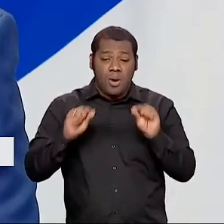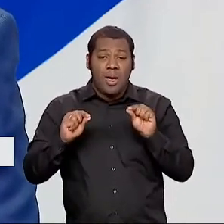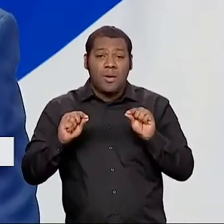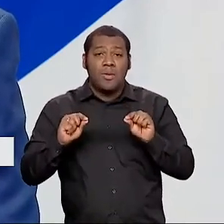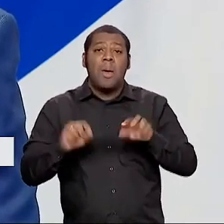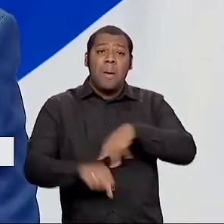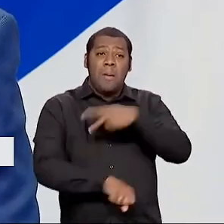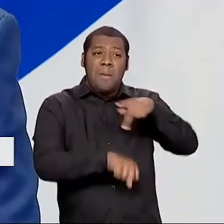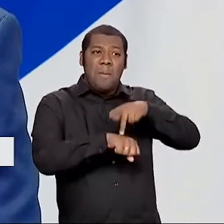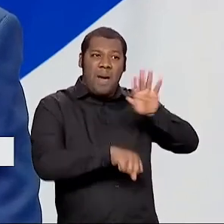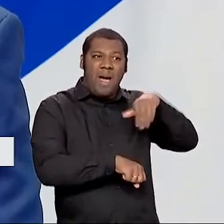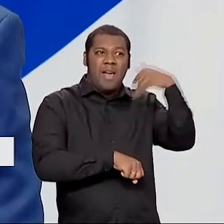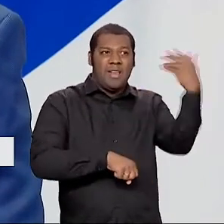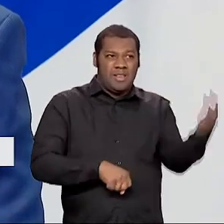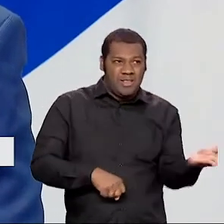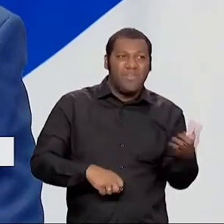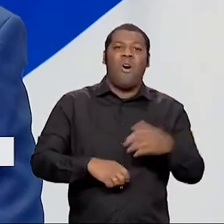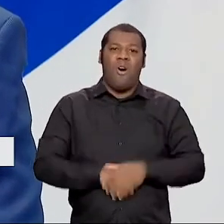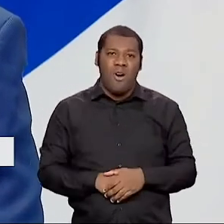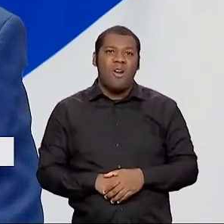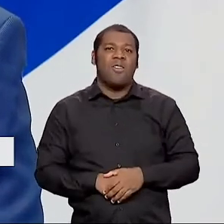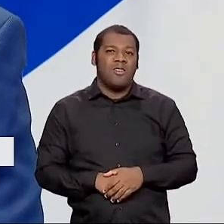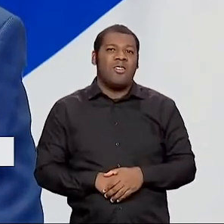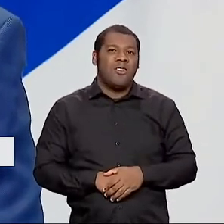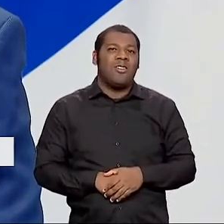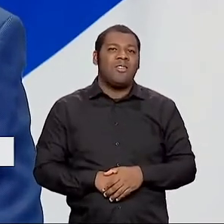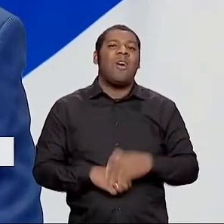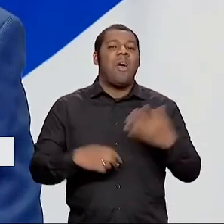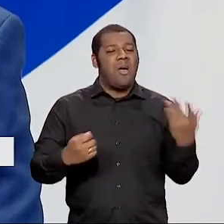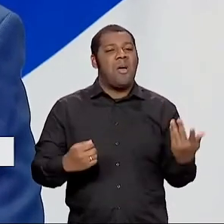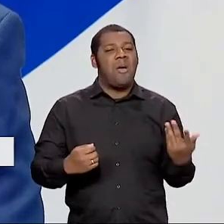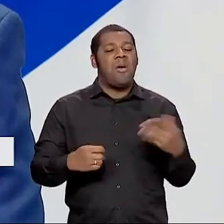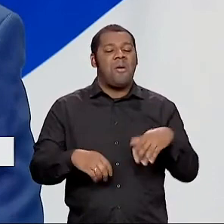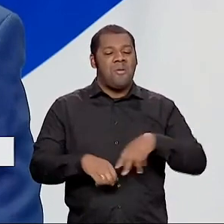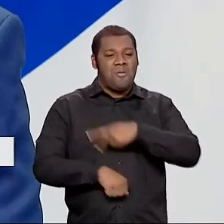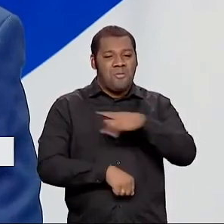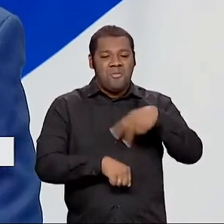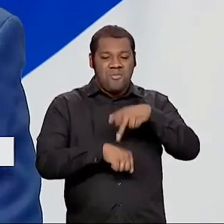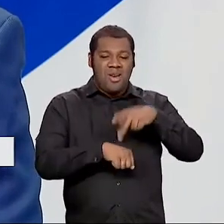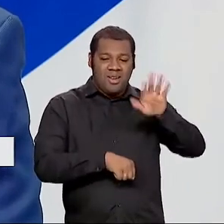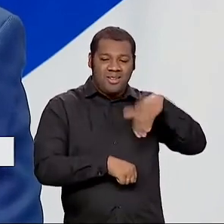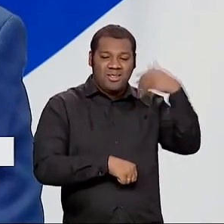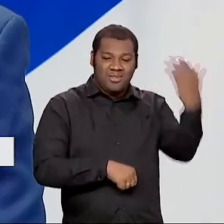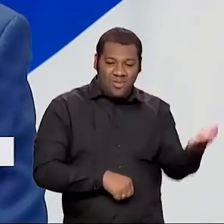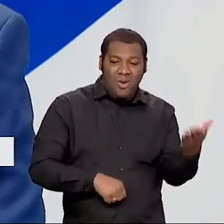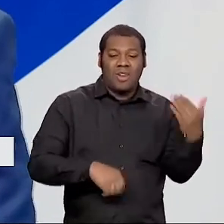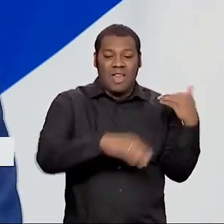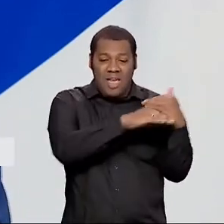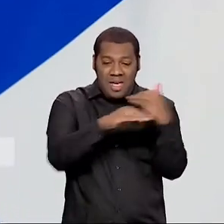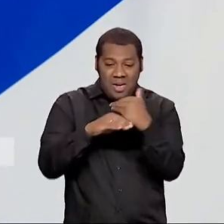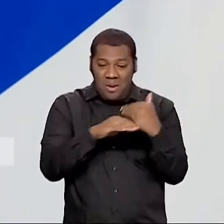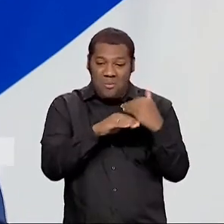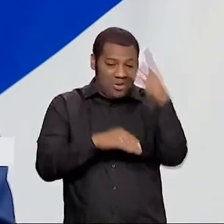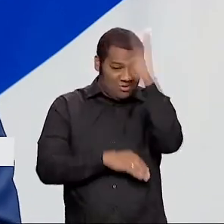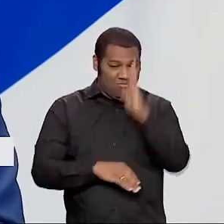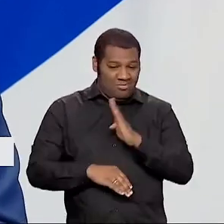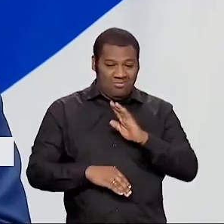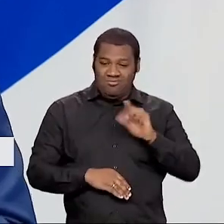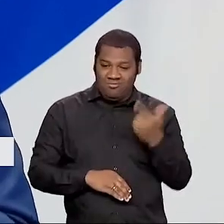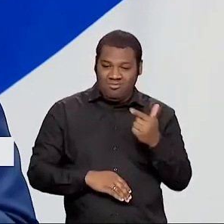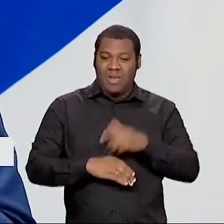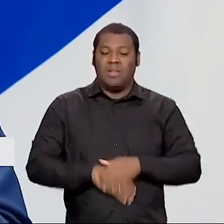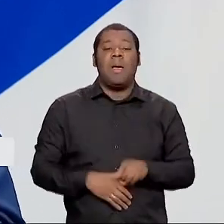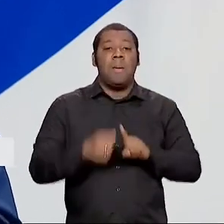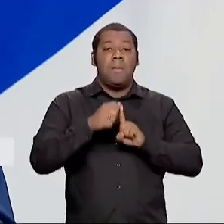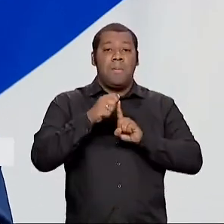perto do Brasil no que se trata de energia limpa e renovável. E nós agora, no mês de julho, vamos apresentar um